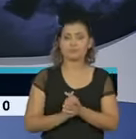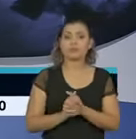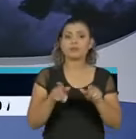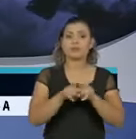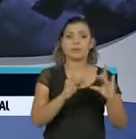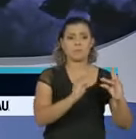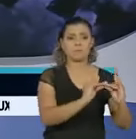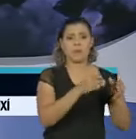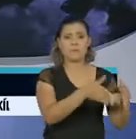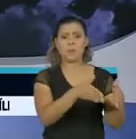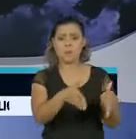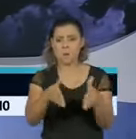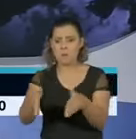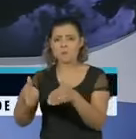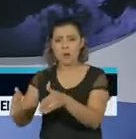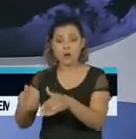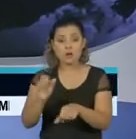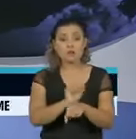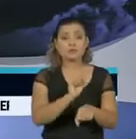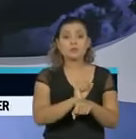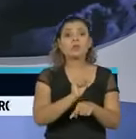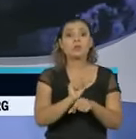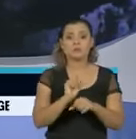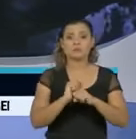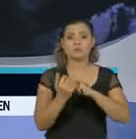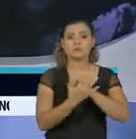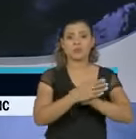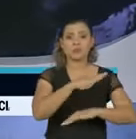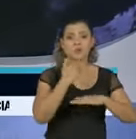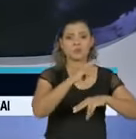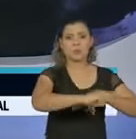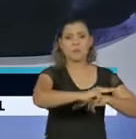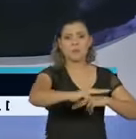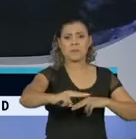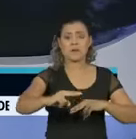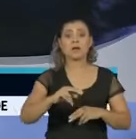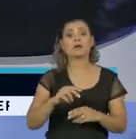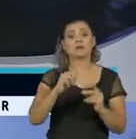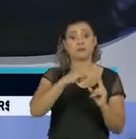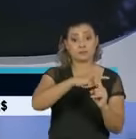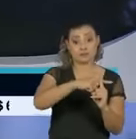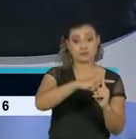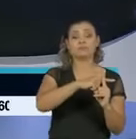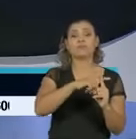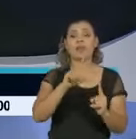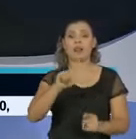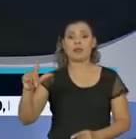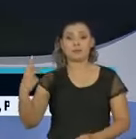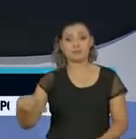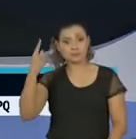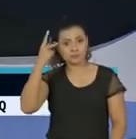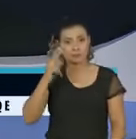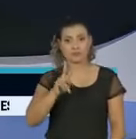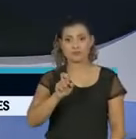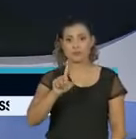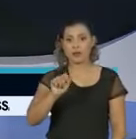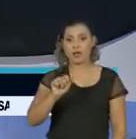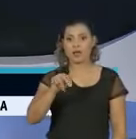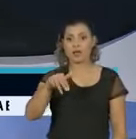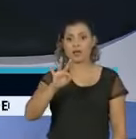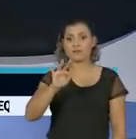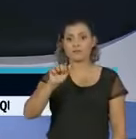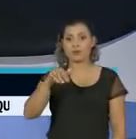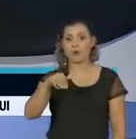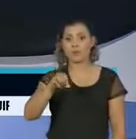Covas abertas à espera de mortos pela Covid-19. O cemitério da Vila Formosa, na zona leste de São Paulo, considerado o maior da